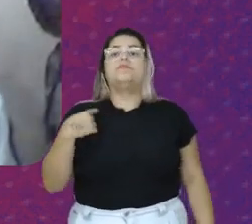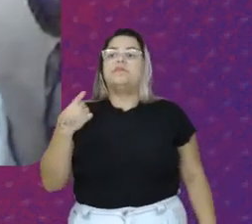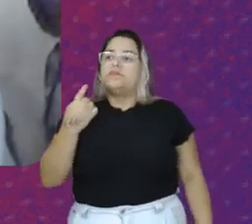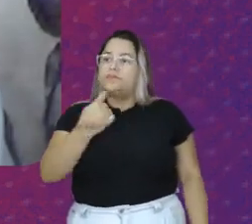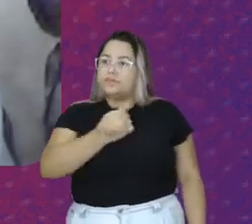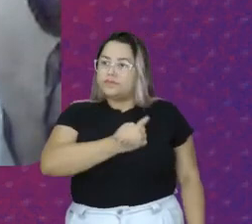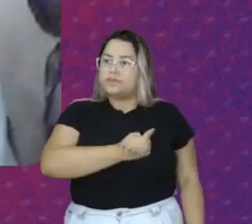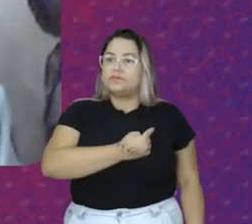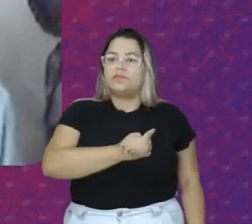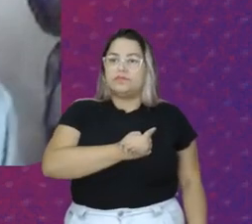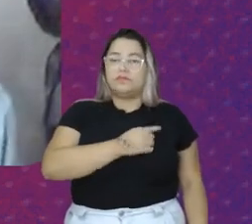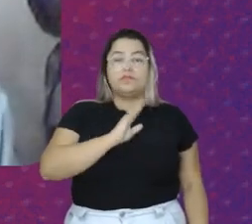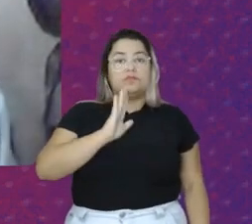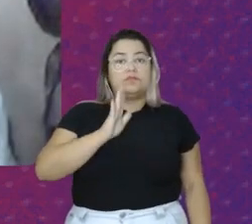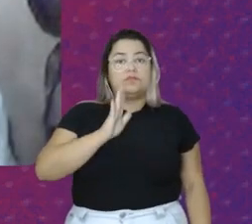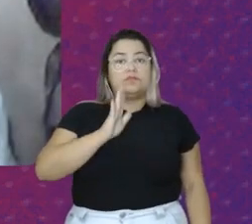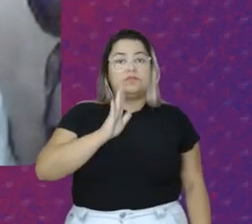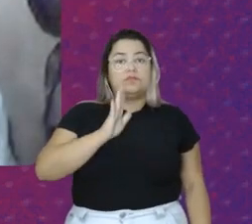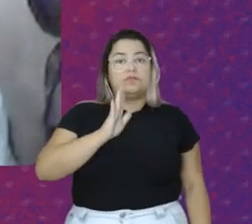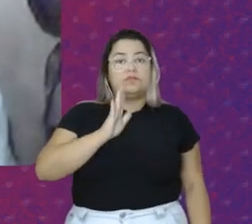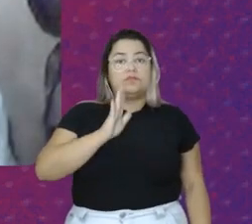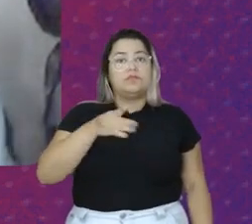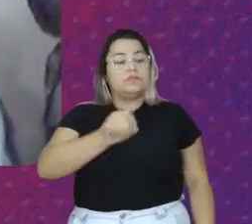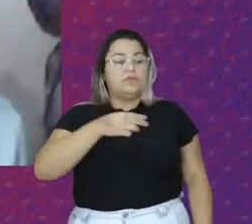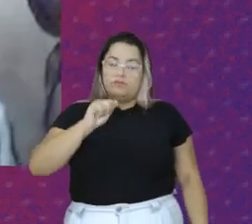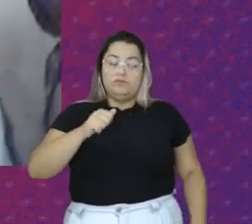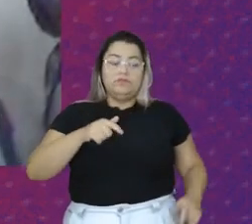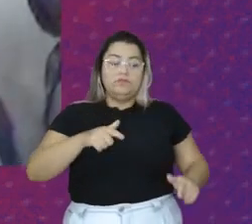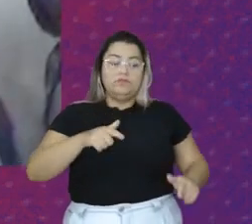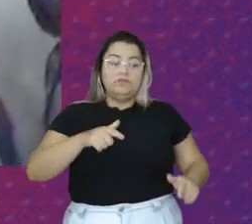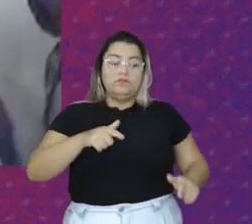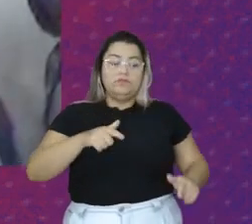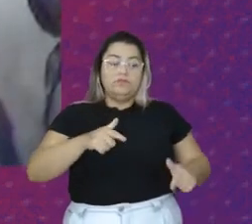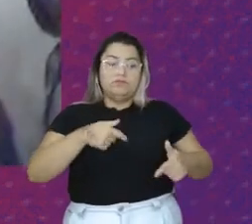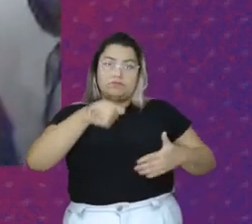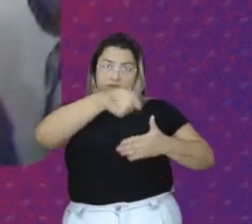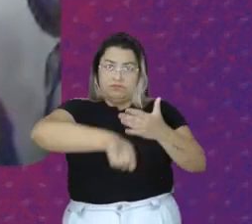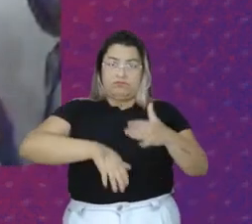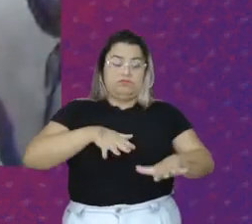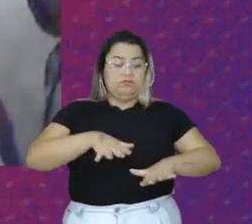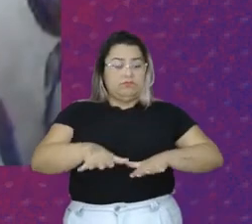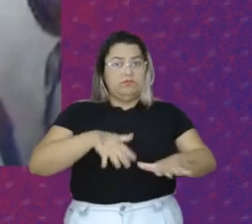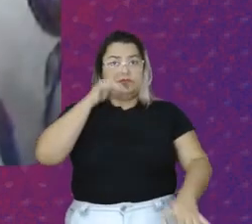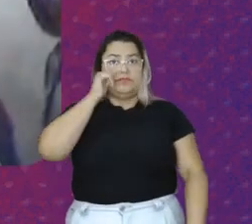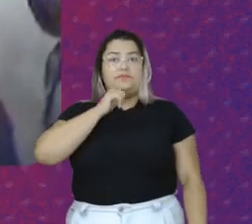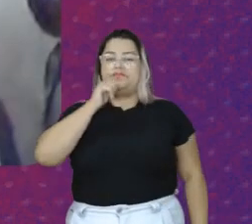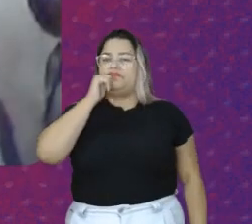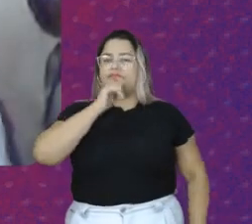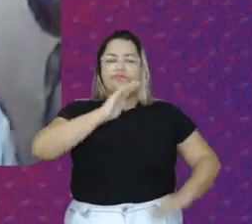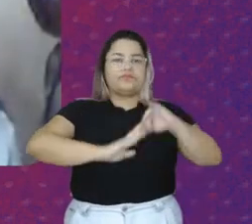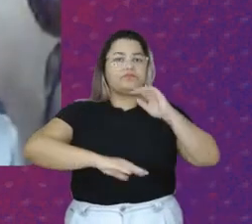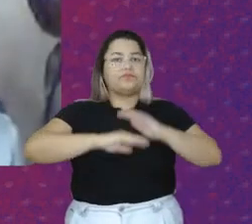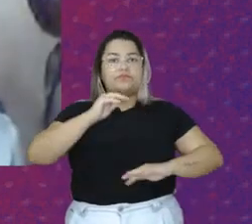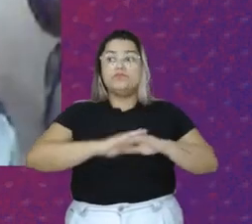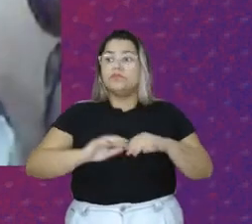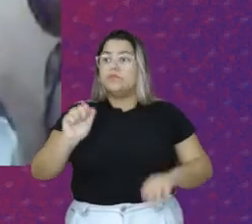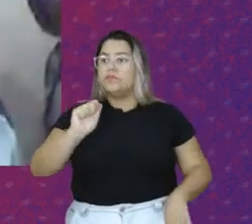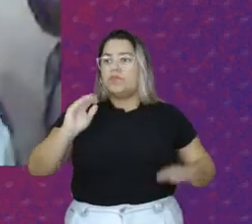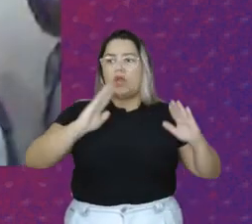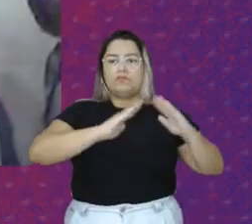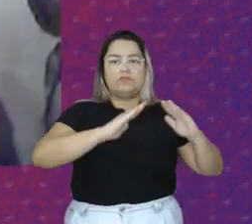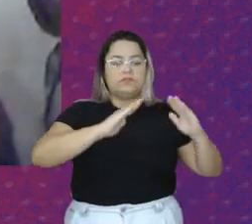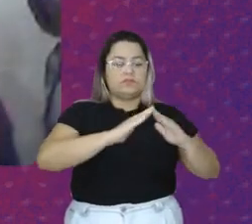nós já, com a nossa militância na base, seja no movimento feminista, feminino, seja na associação de